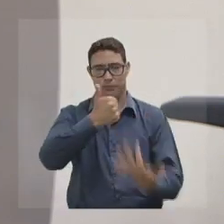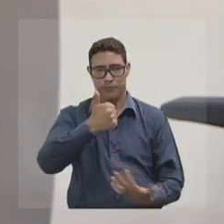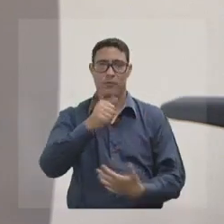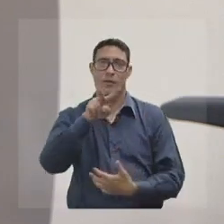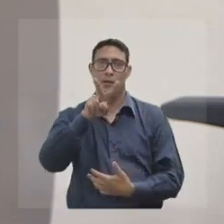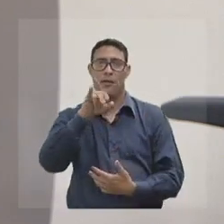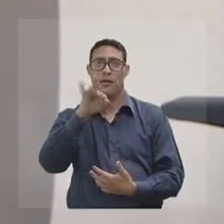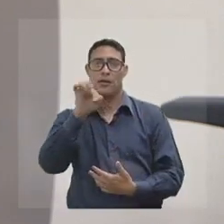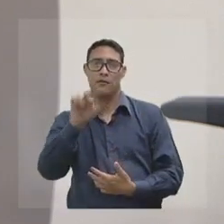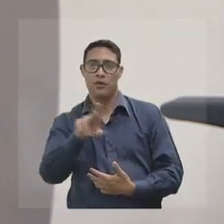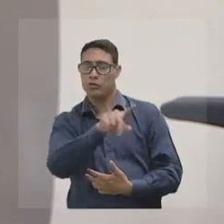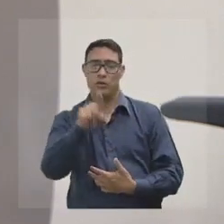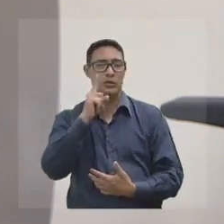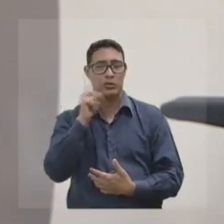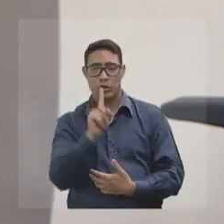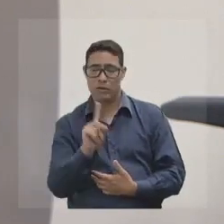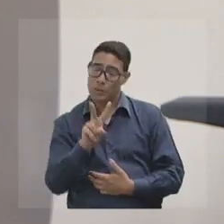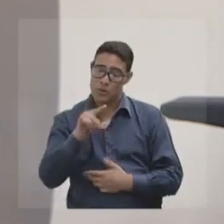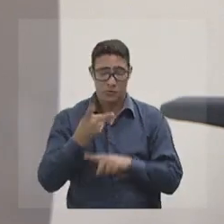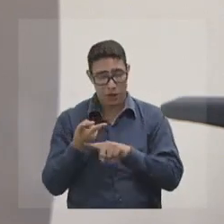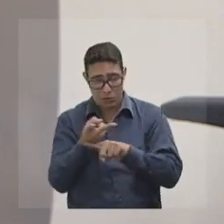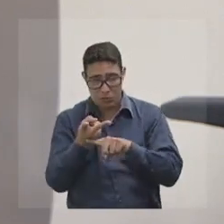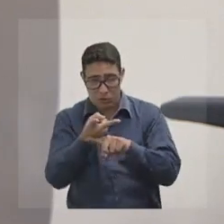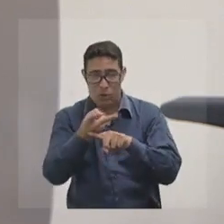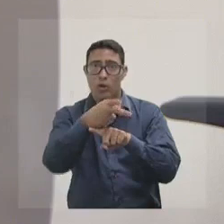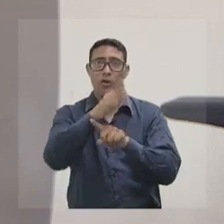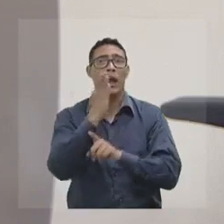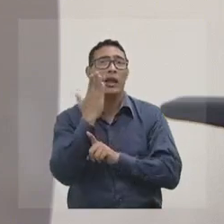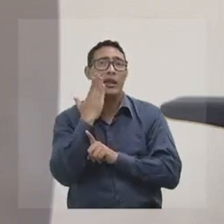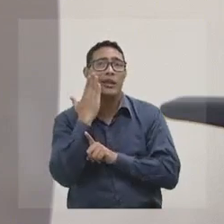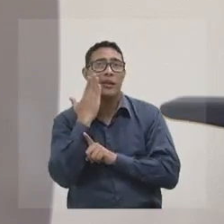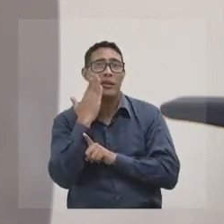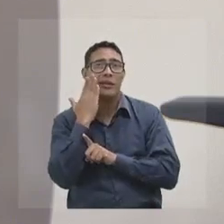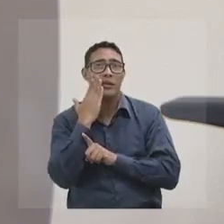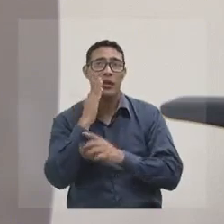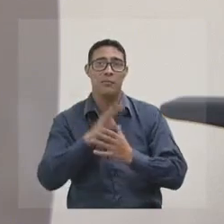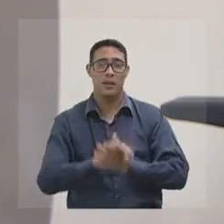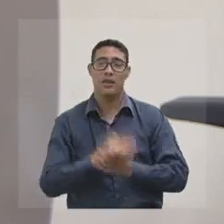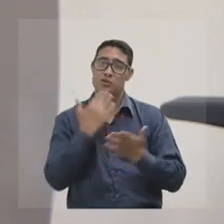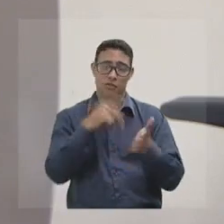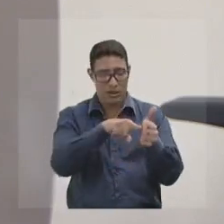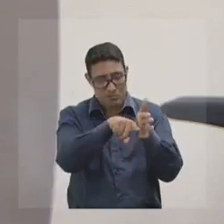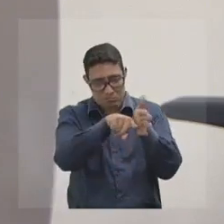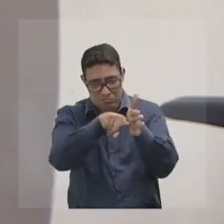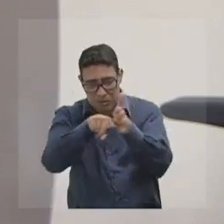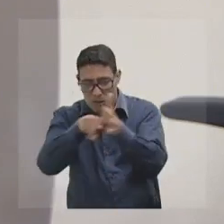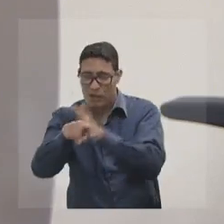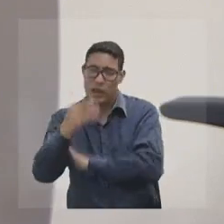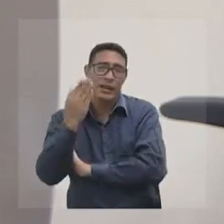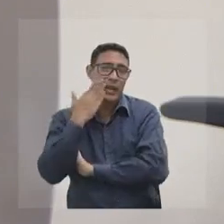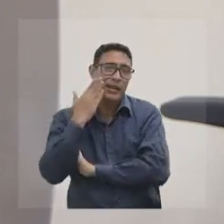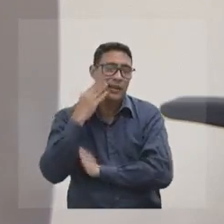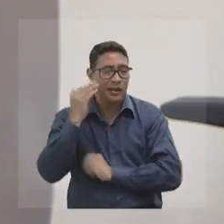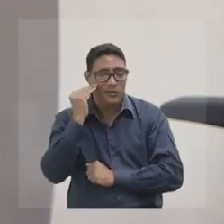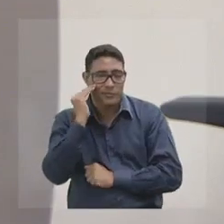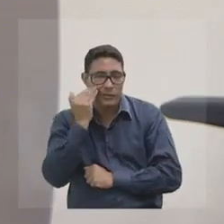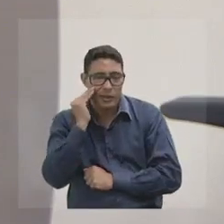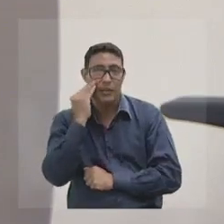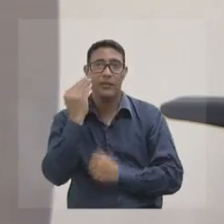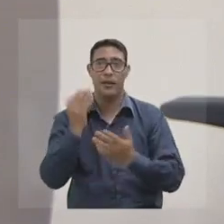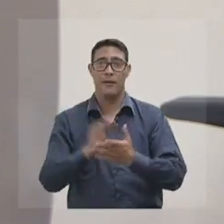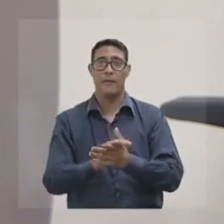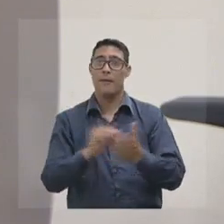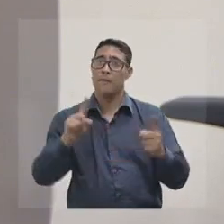também não tem ciência mas uma aprofundar vamos entender nós vamos aprofundar entender porque bem